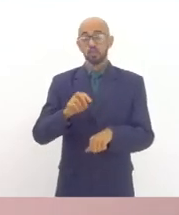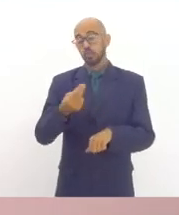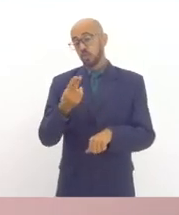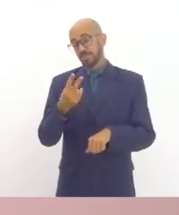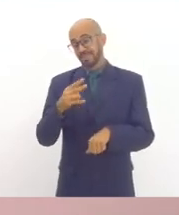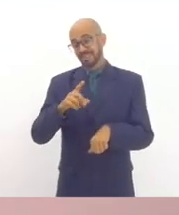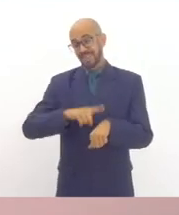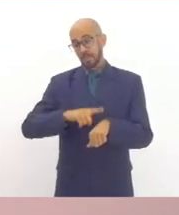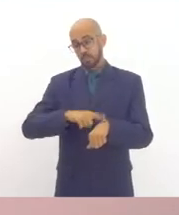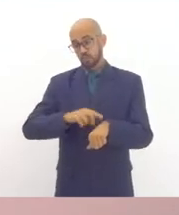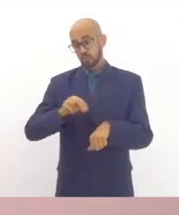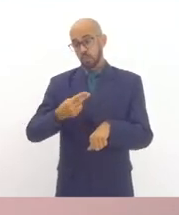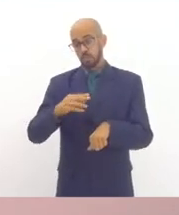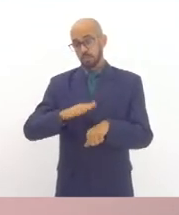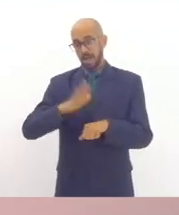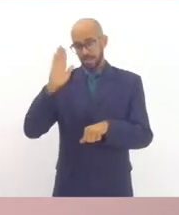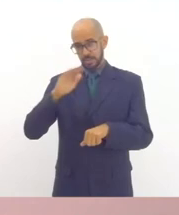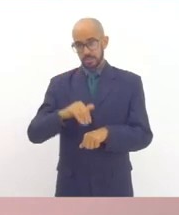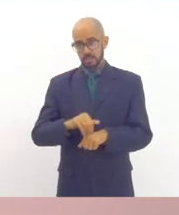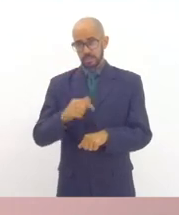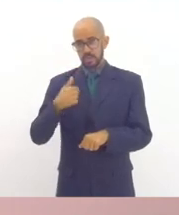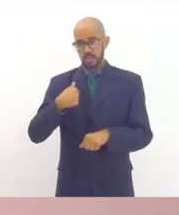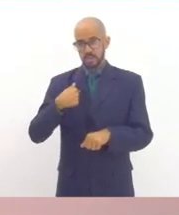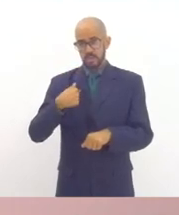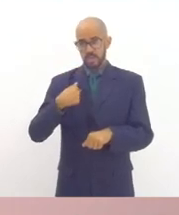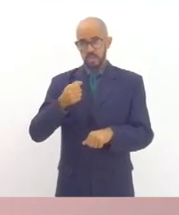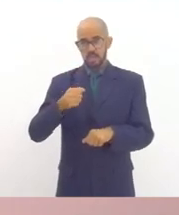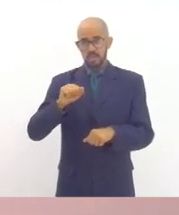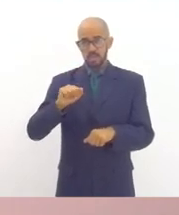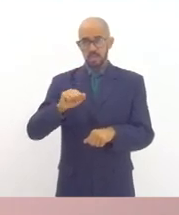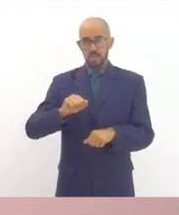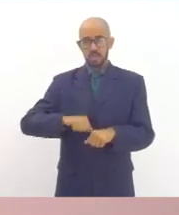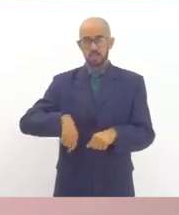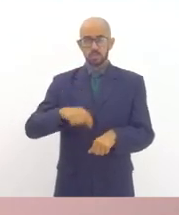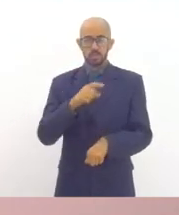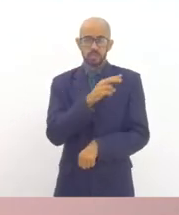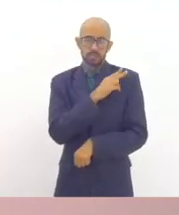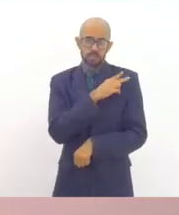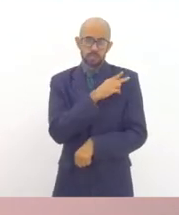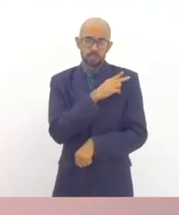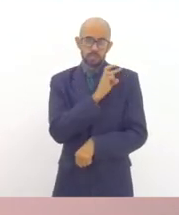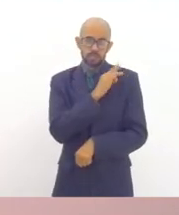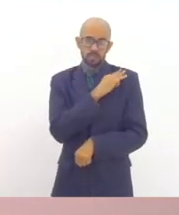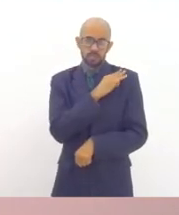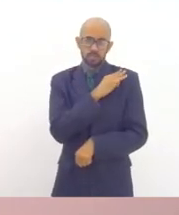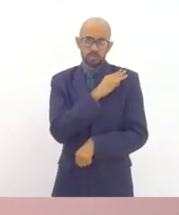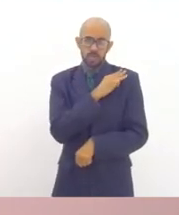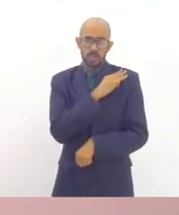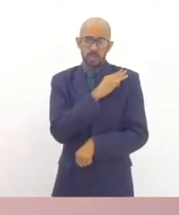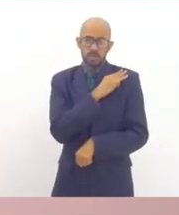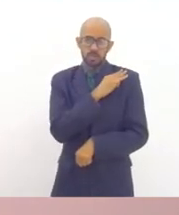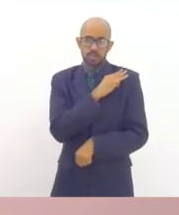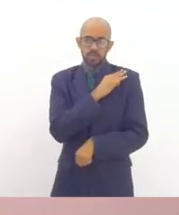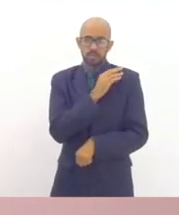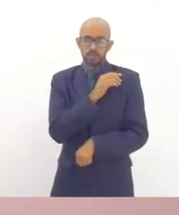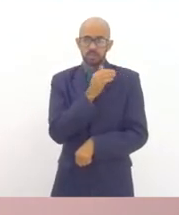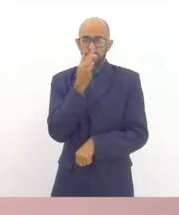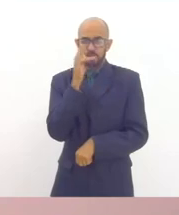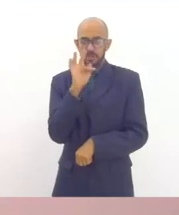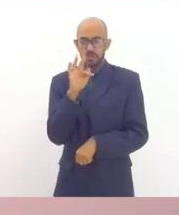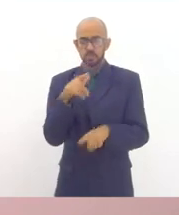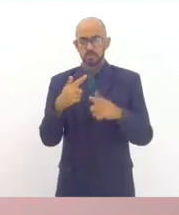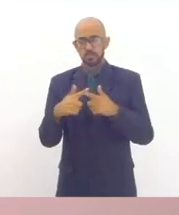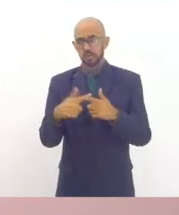Eu estou lotada em francês na 2ª e 3ª série, e no 1º ano eu não pude ser lotada,